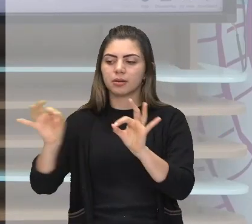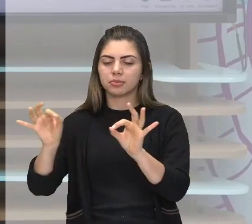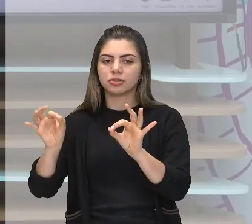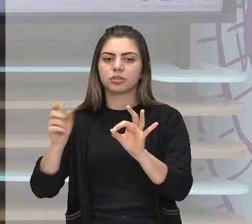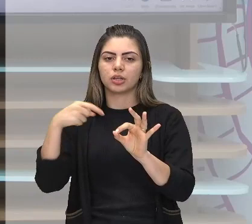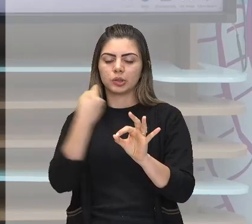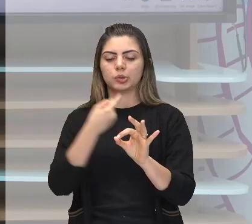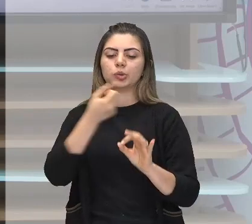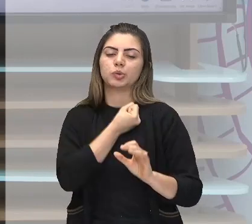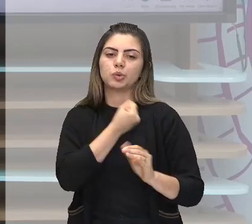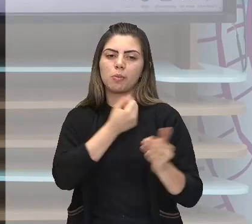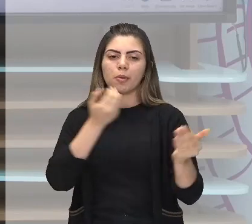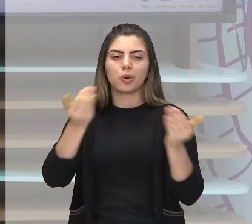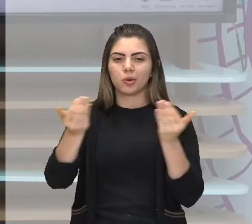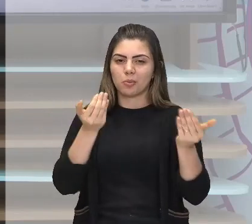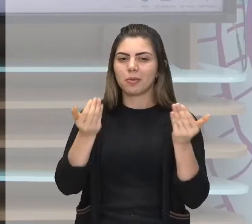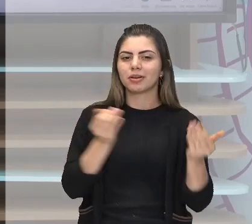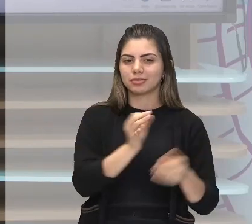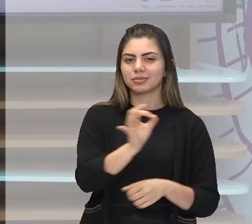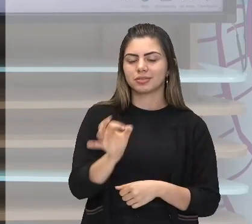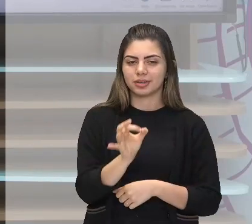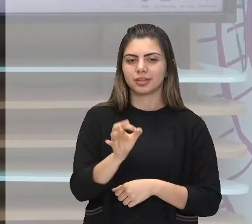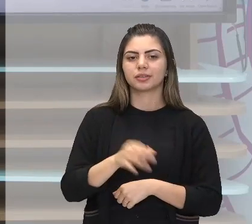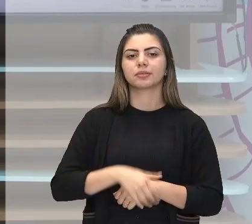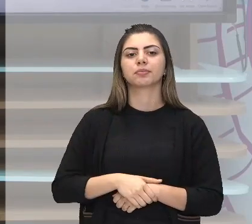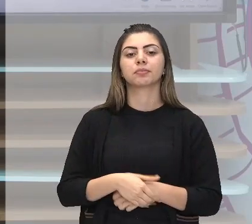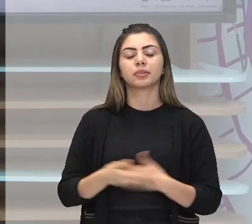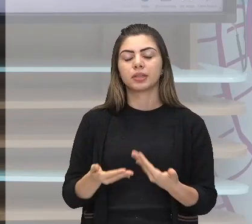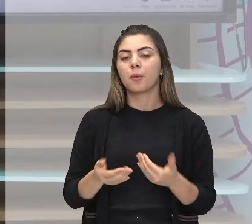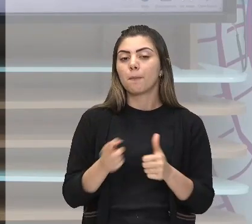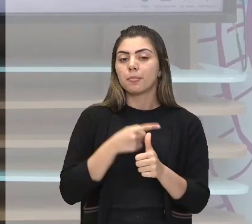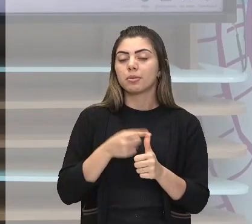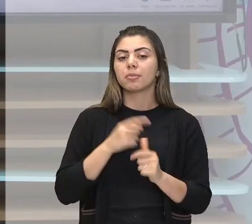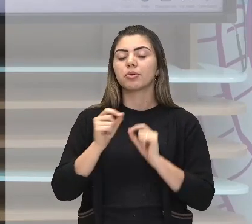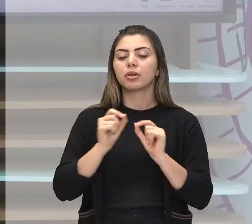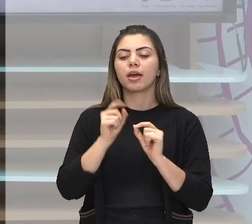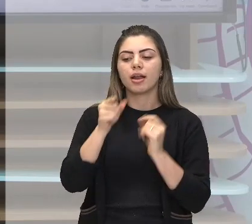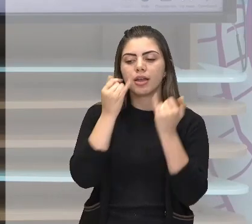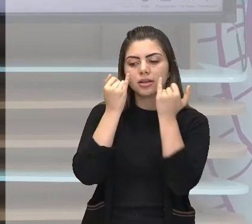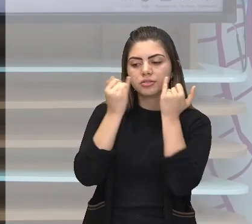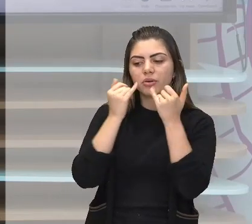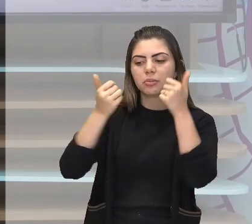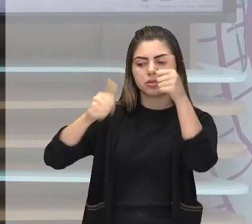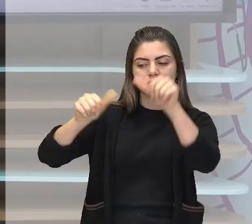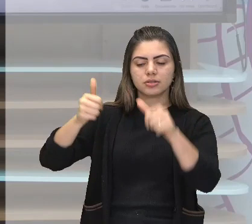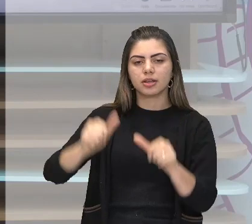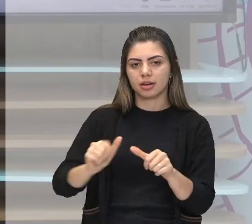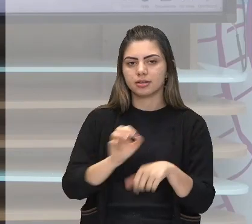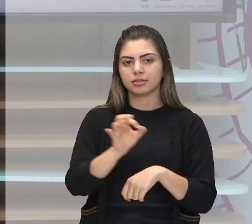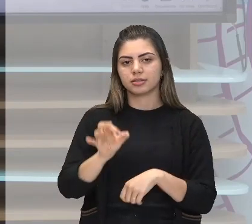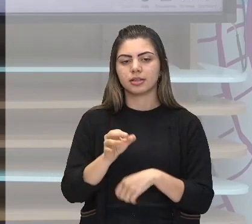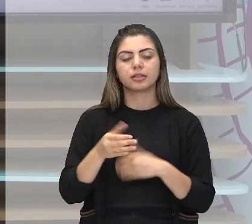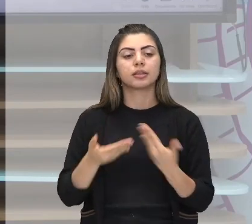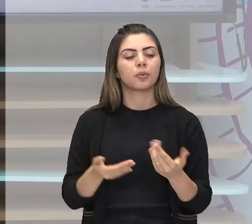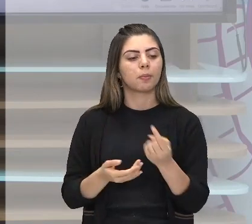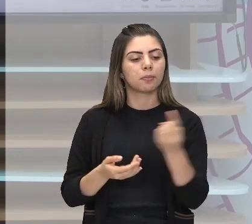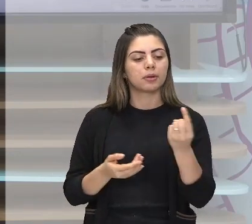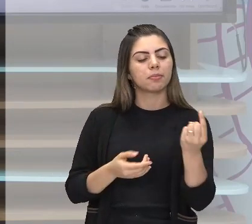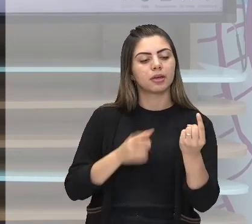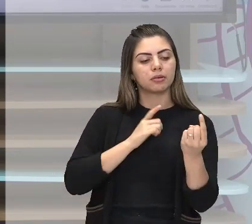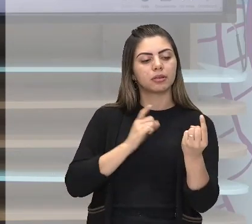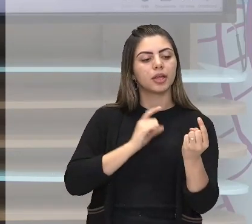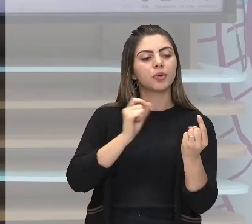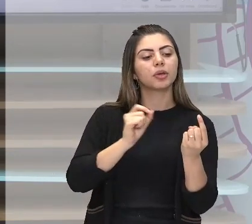eu estava mensurar, medir, né? Quando você está, primeiramente, analisa a primeira situação, ela possui uma determinada